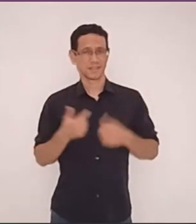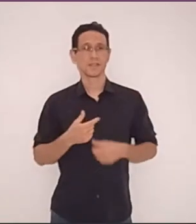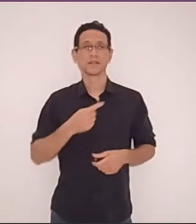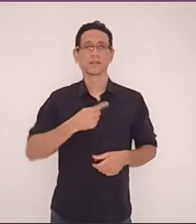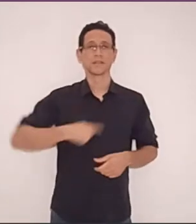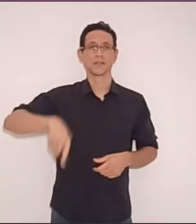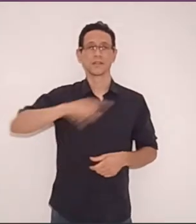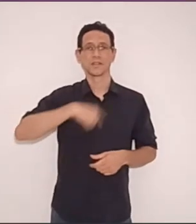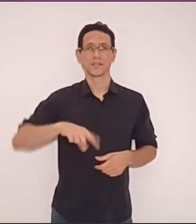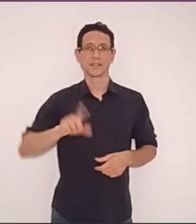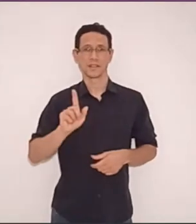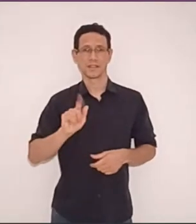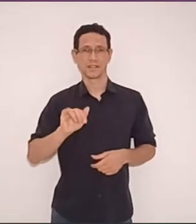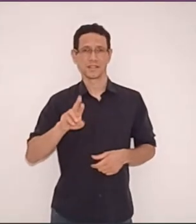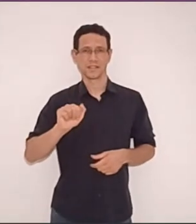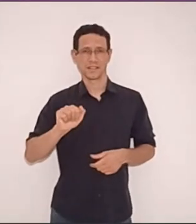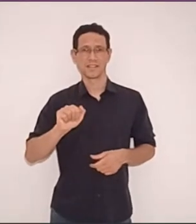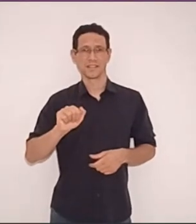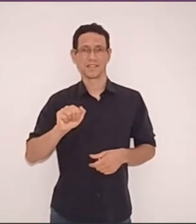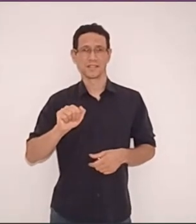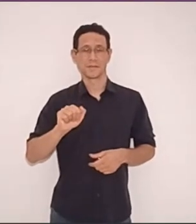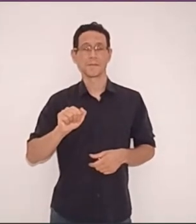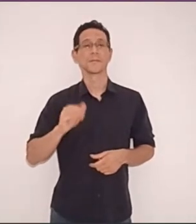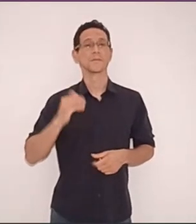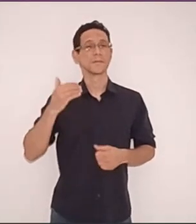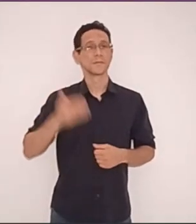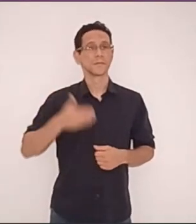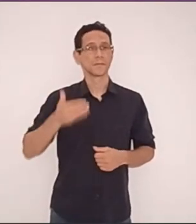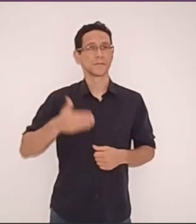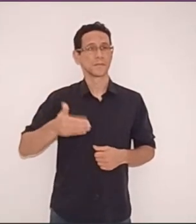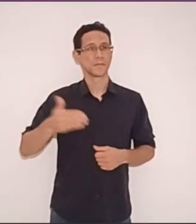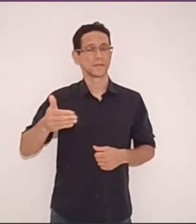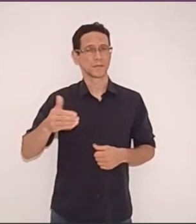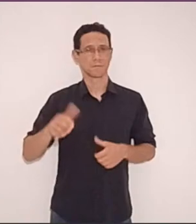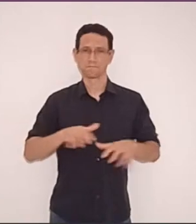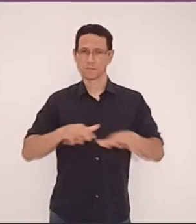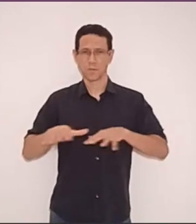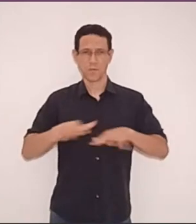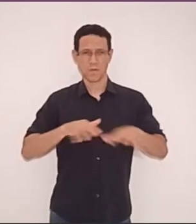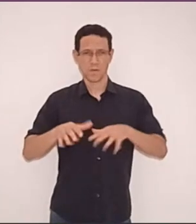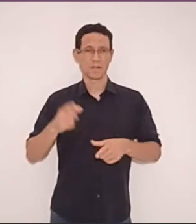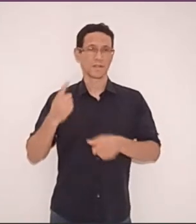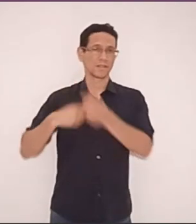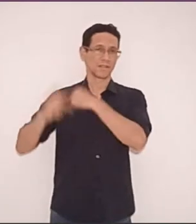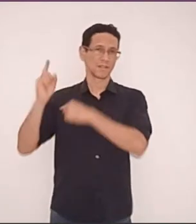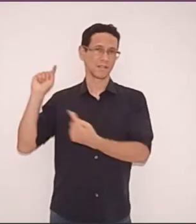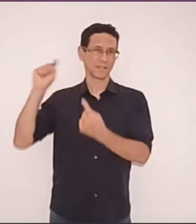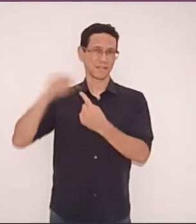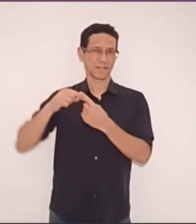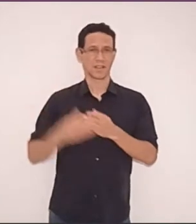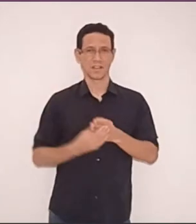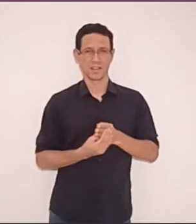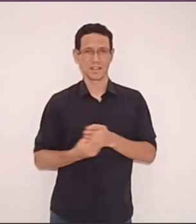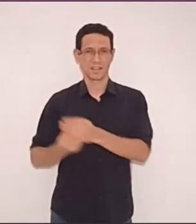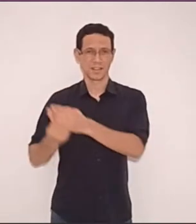gira na gira a nossa trajetória nos móveis e a nossa ancestralidade